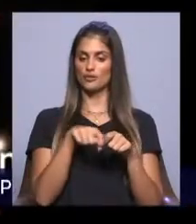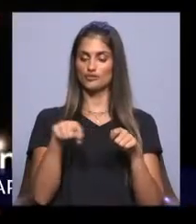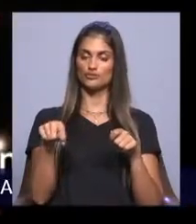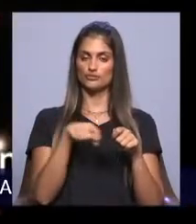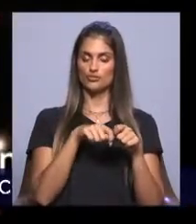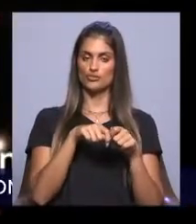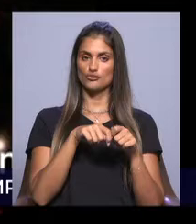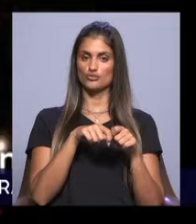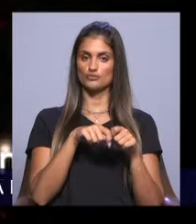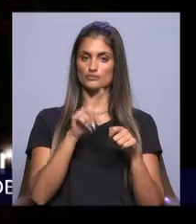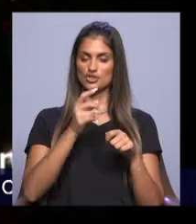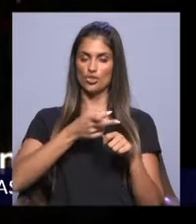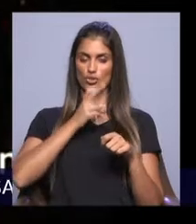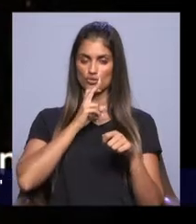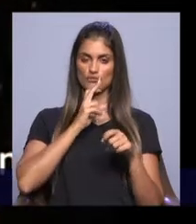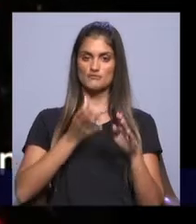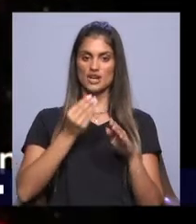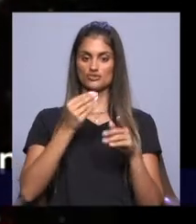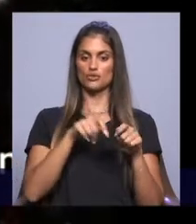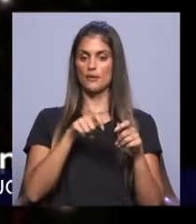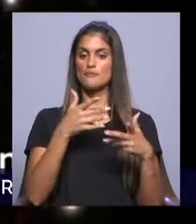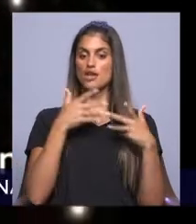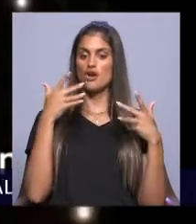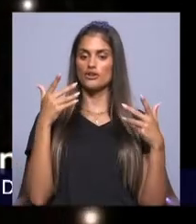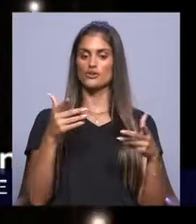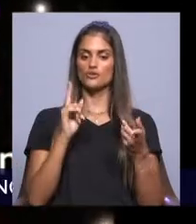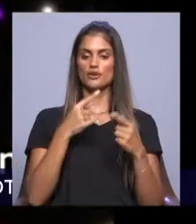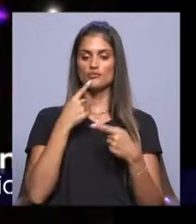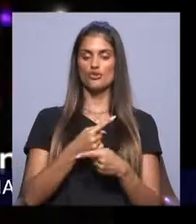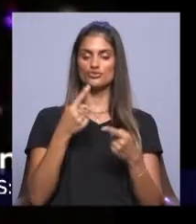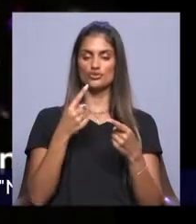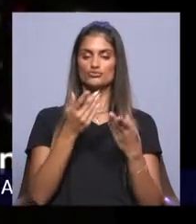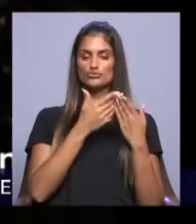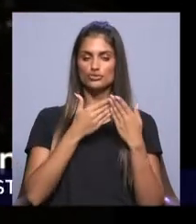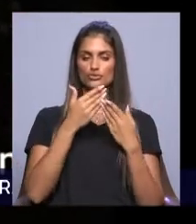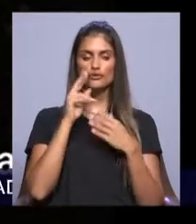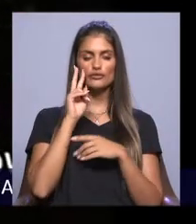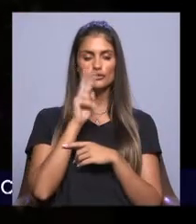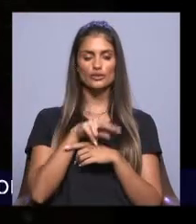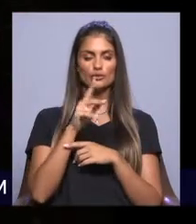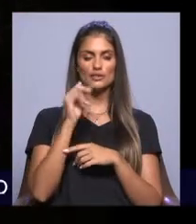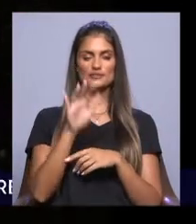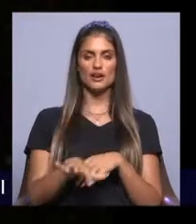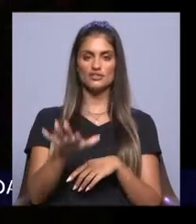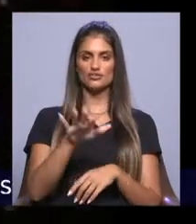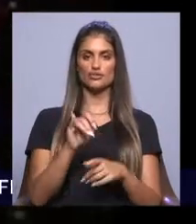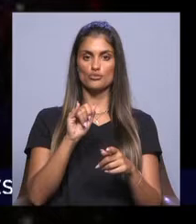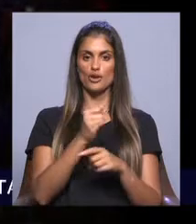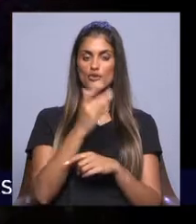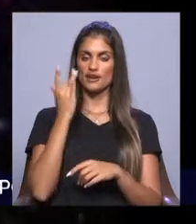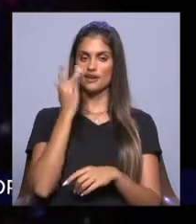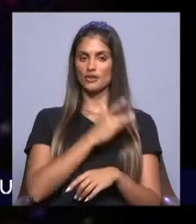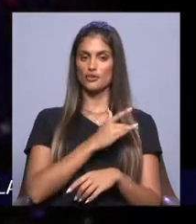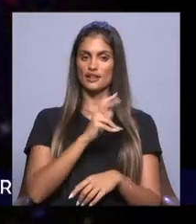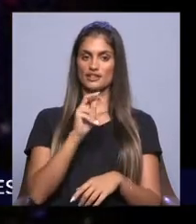negro, maior o seu tamanho. E então o que é que diz este estudo do Chandra? Ele olhou para estas imagens que nós estamos a ver, de um buraco negro que está situado a